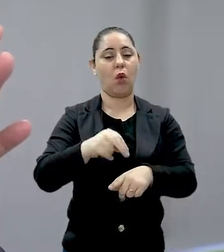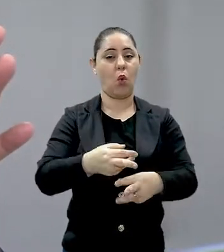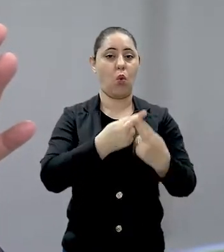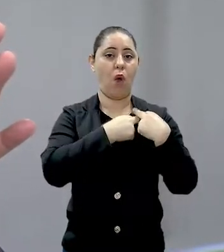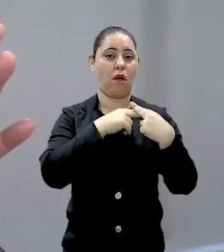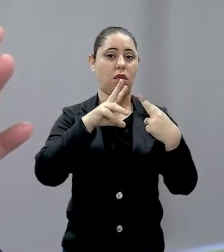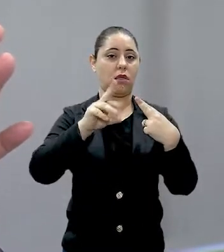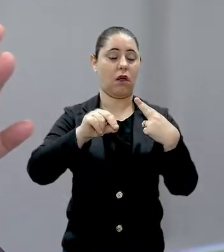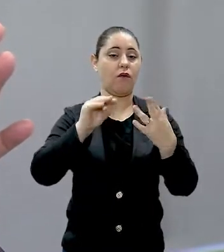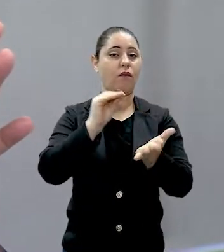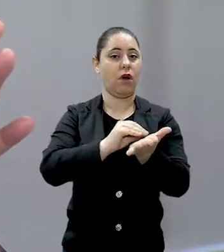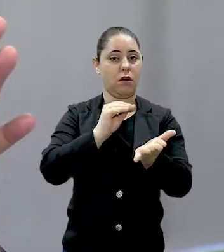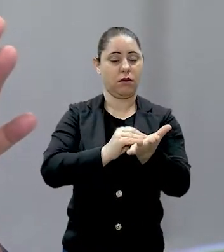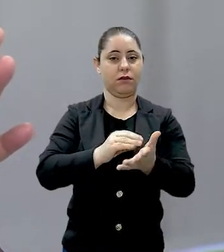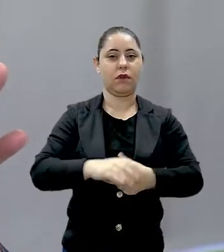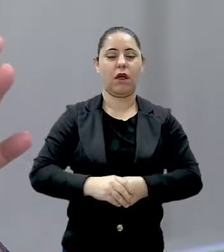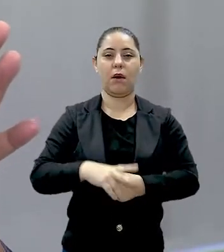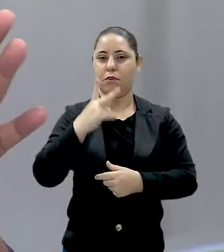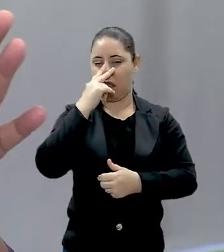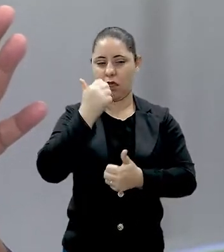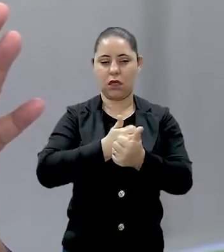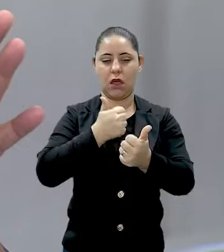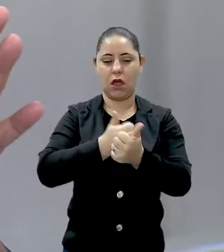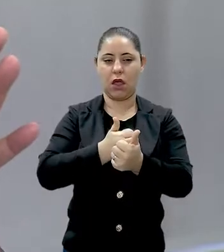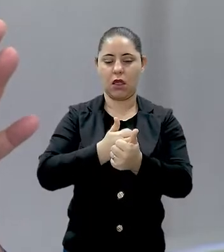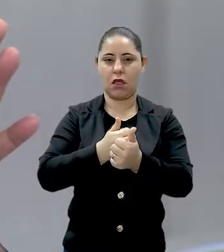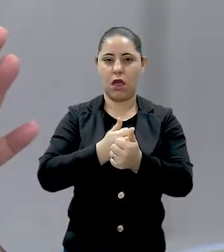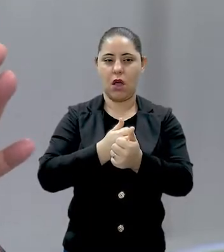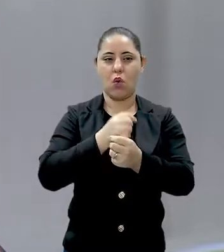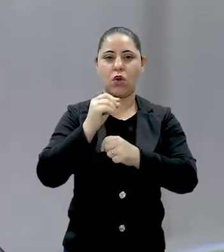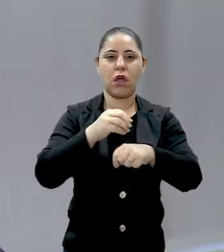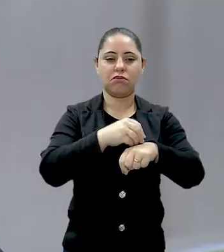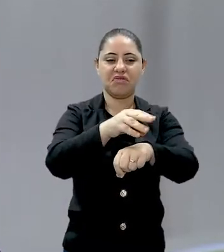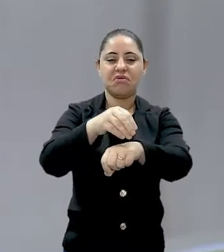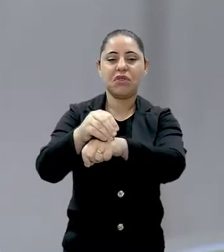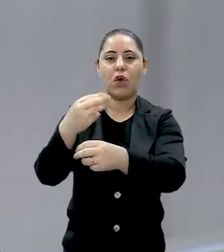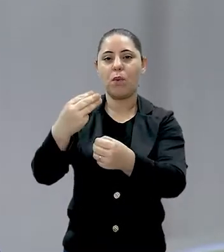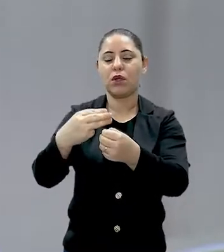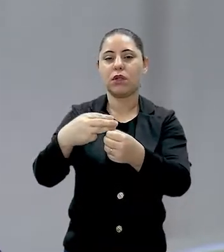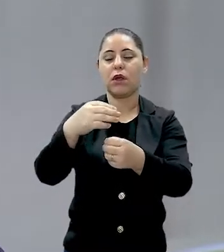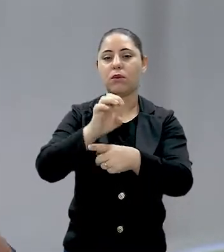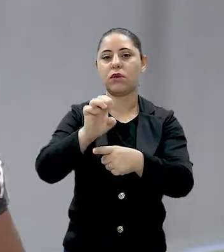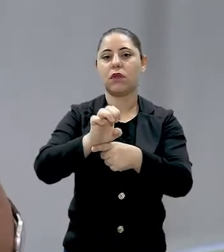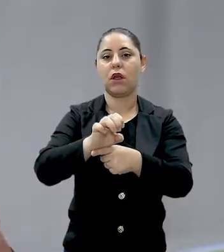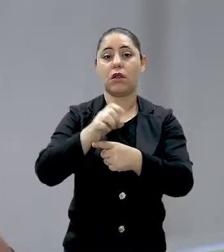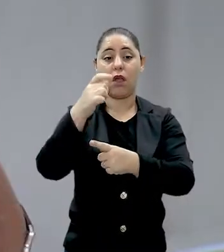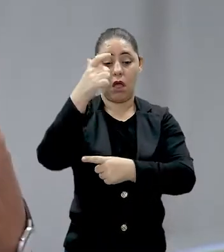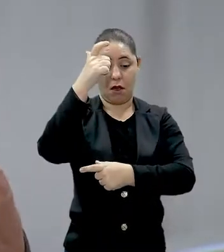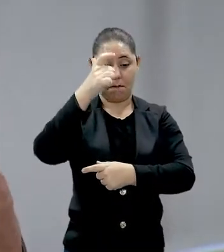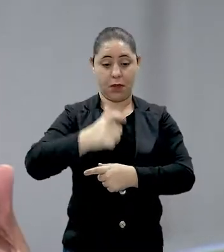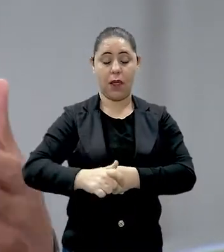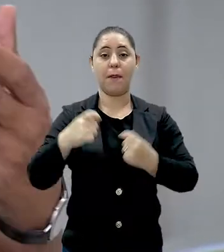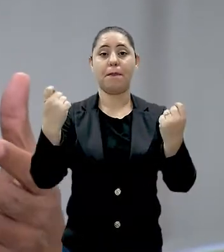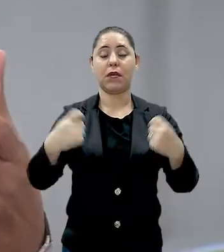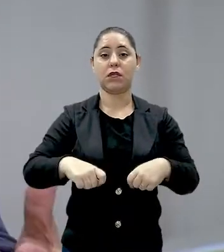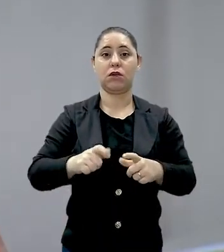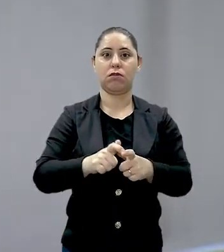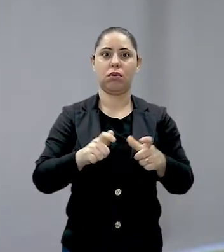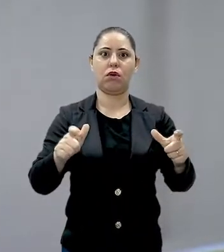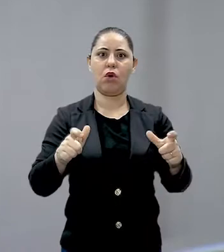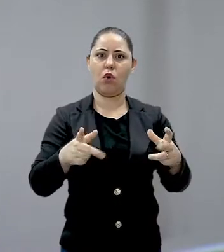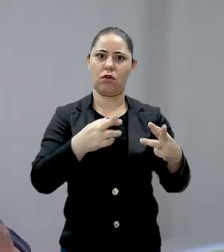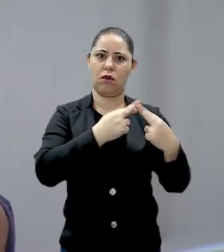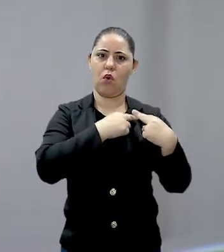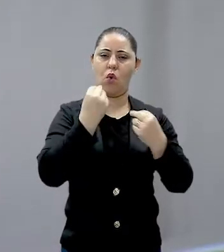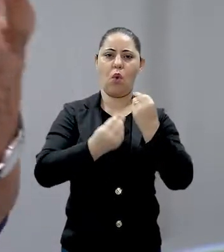questão com responsabilidade, né? Tenta passar para os estados, tenta passar para os municípios, quando na verdade ele tem que ser o grande